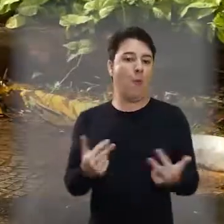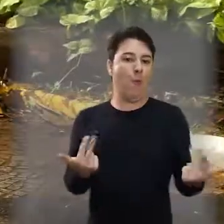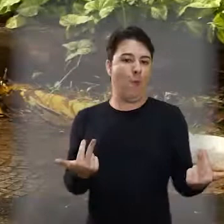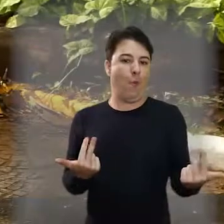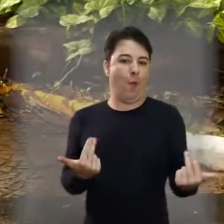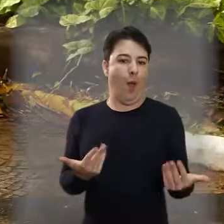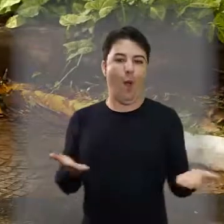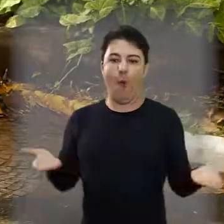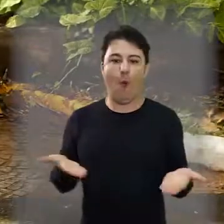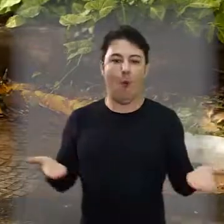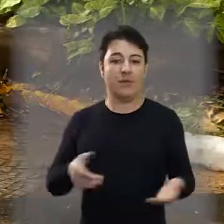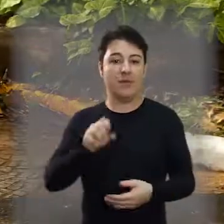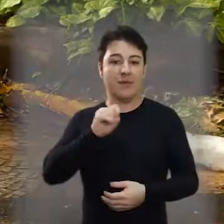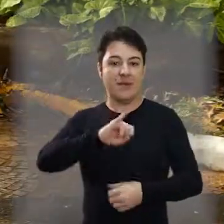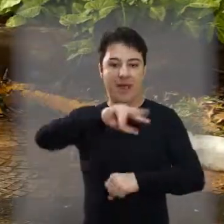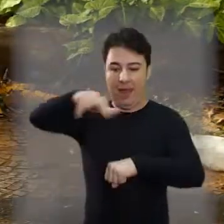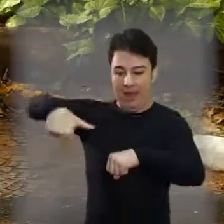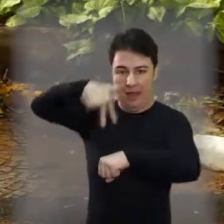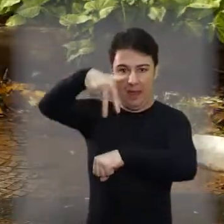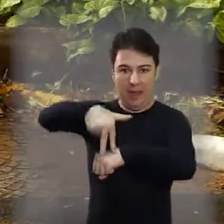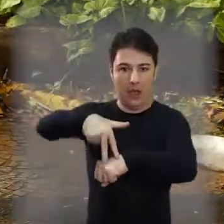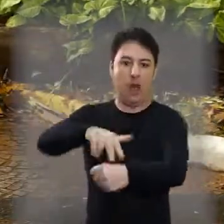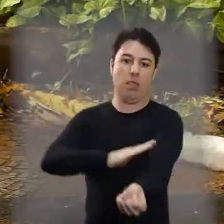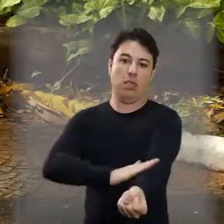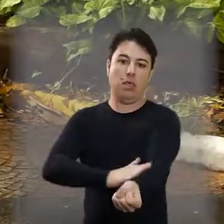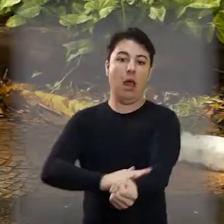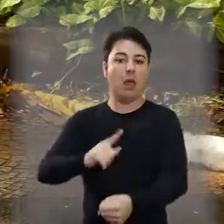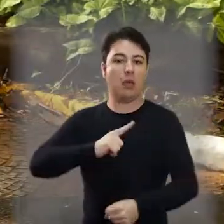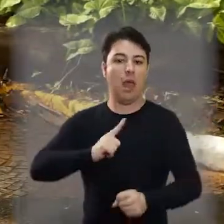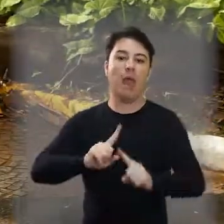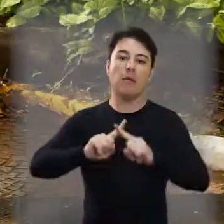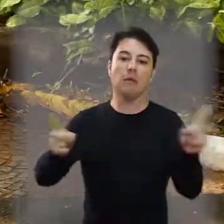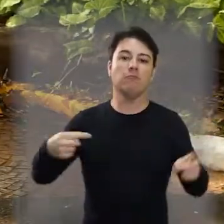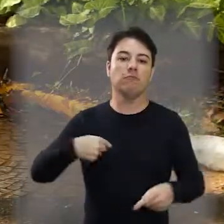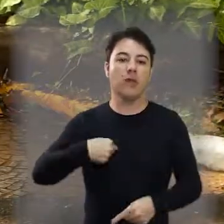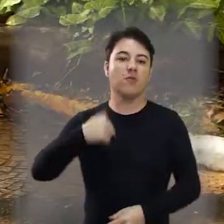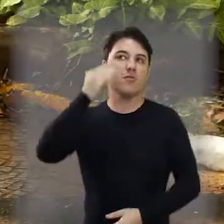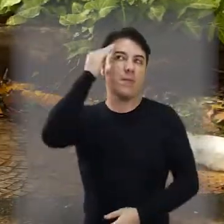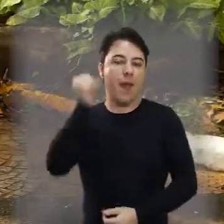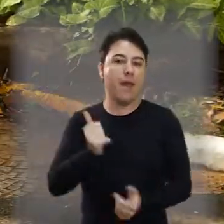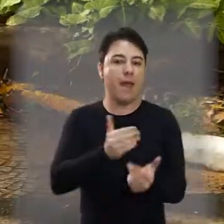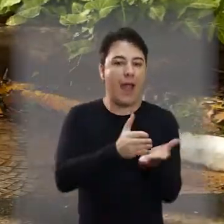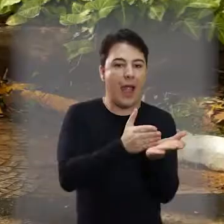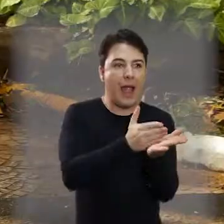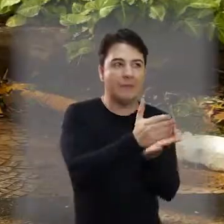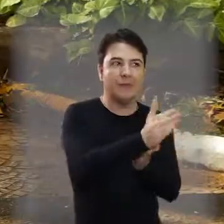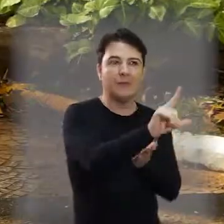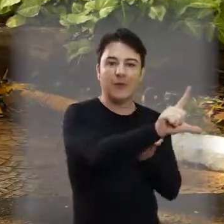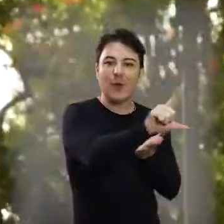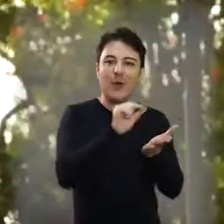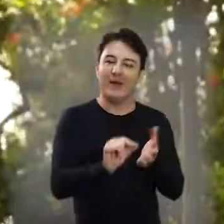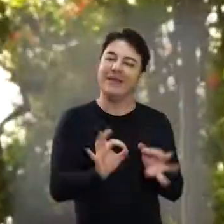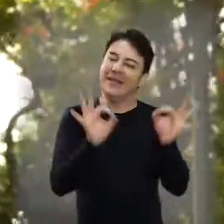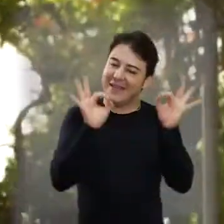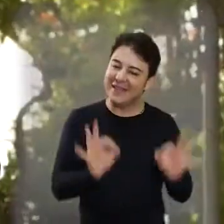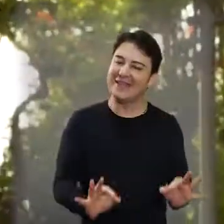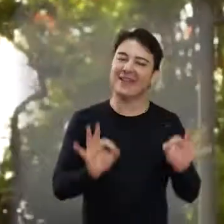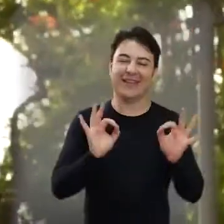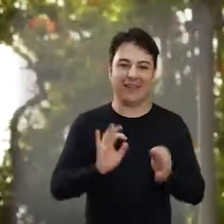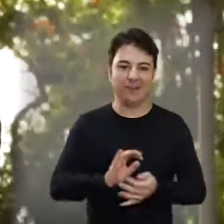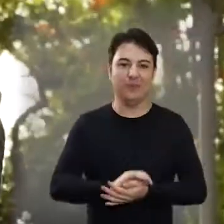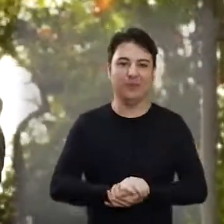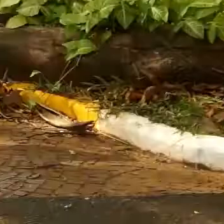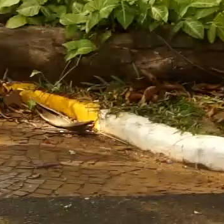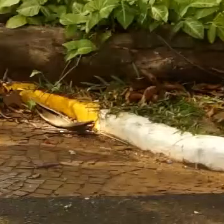mesma sensação que eu tive aquela primeira vez, eu tenho até hoje quando eu vou entrar no palco. Eu acho que é isso que faz certeza absoluta que eu estou no